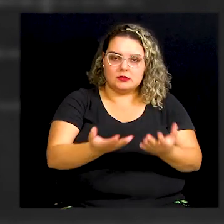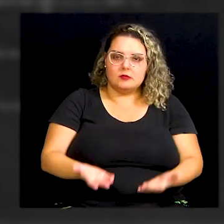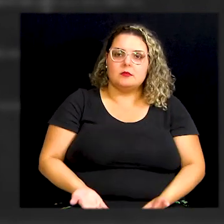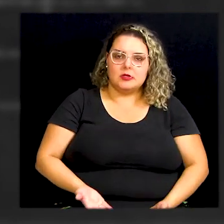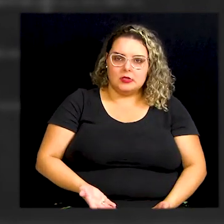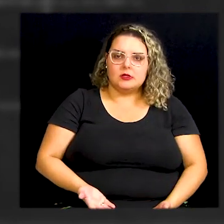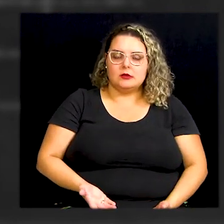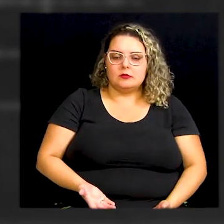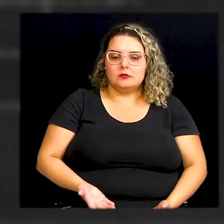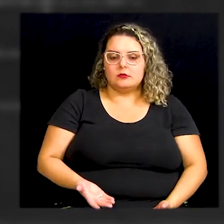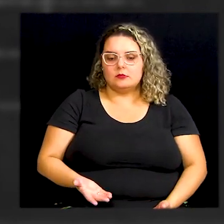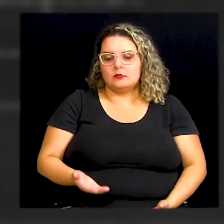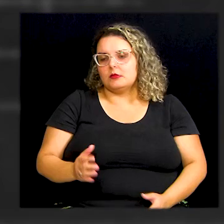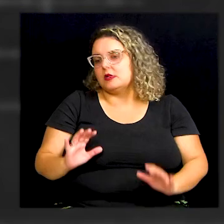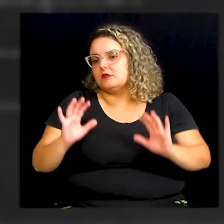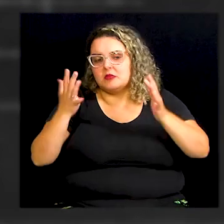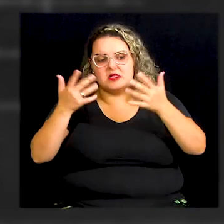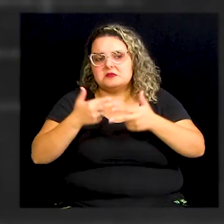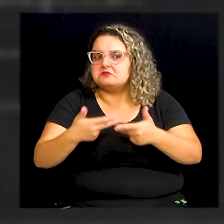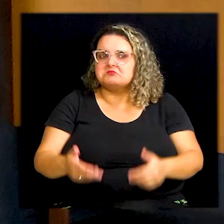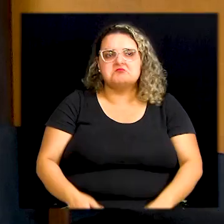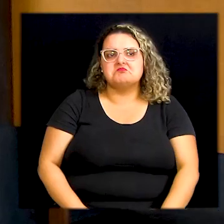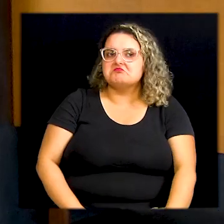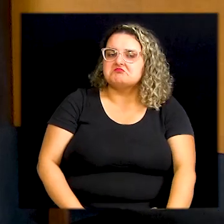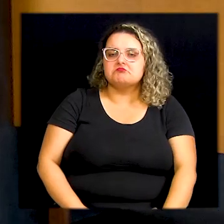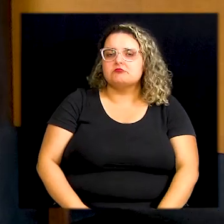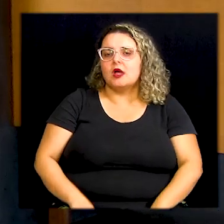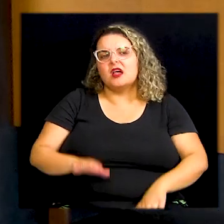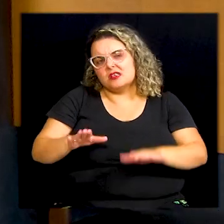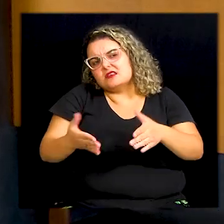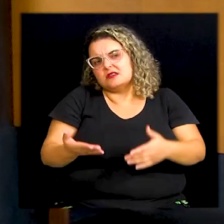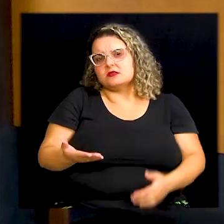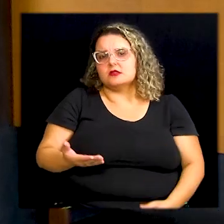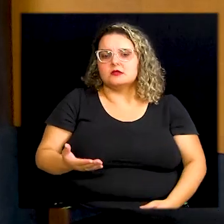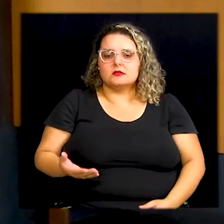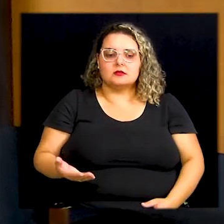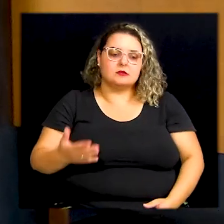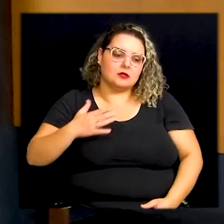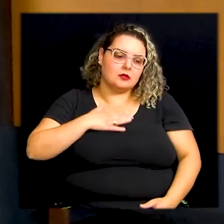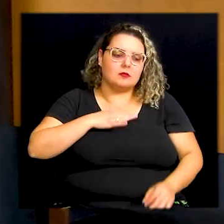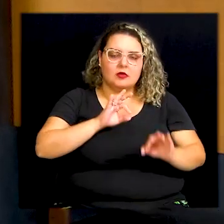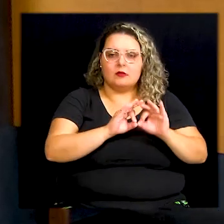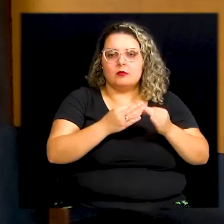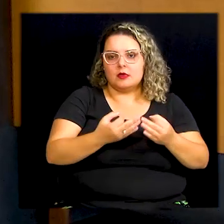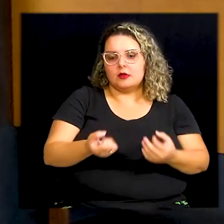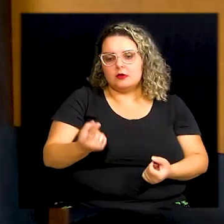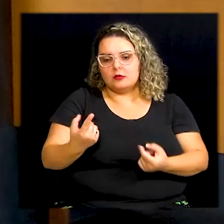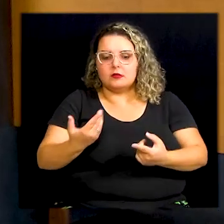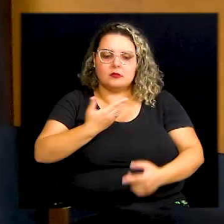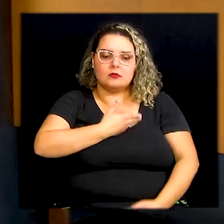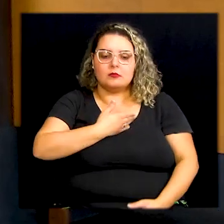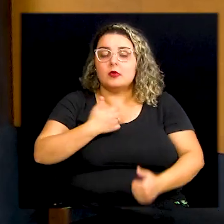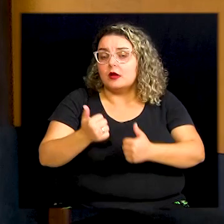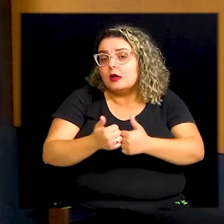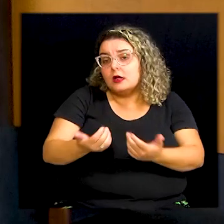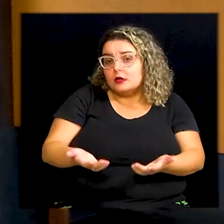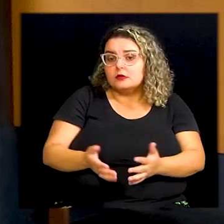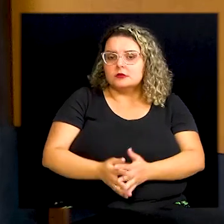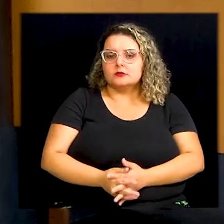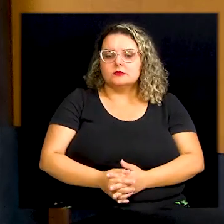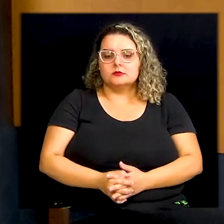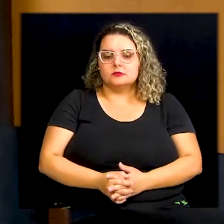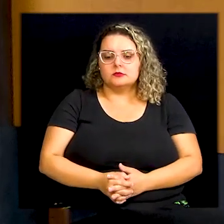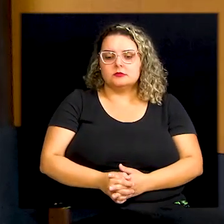né. Mas, tipo, festa, essas coisas assim, às vezes eu gosto de, tipo, estar com a minha família, alguns amigos próximos nossos,